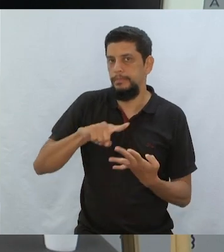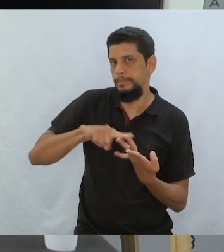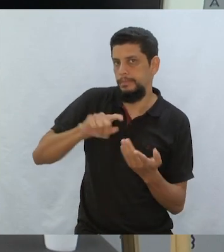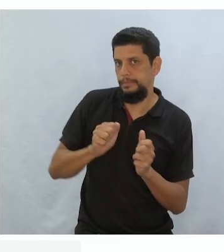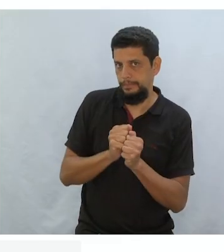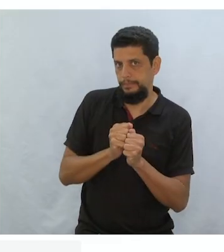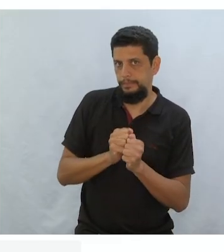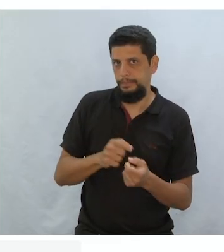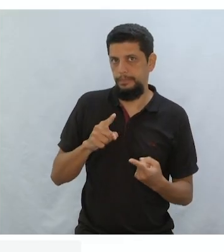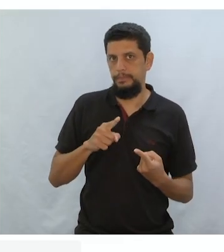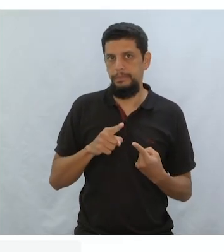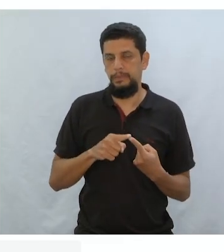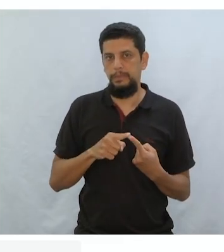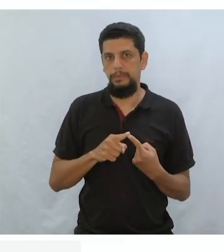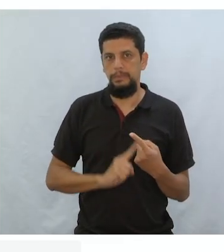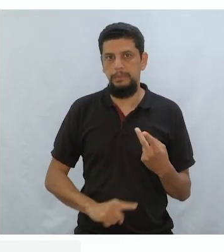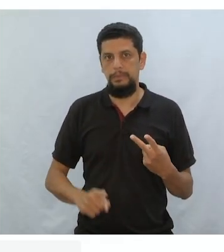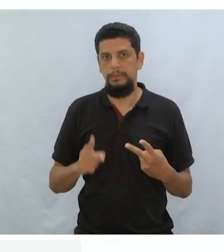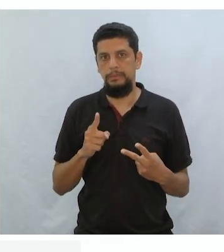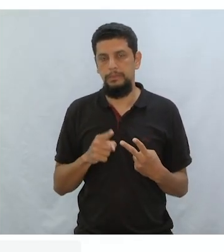juntos. 1,